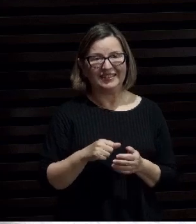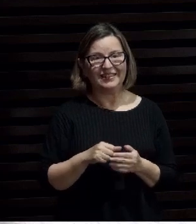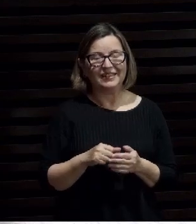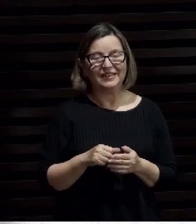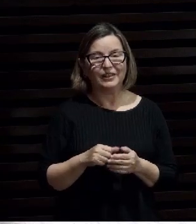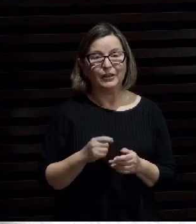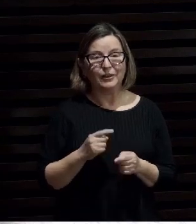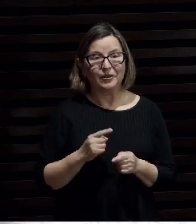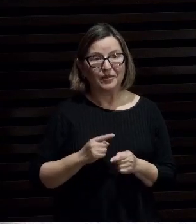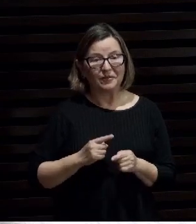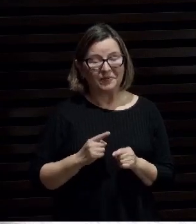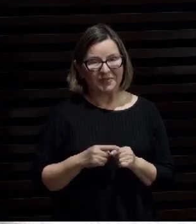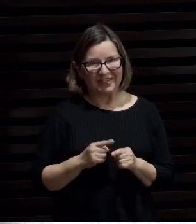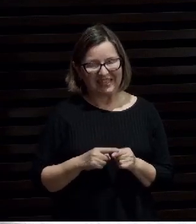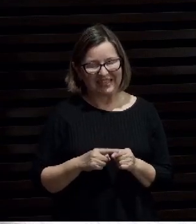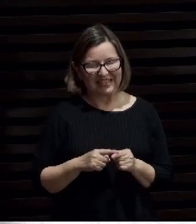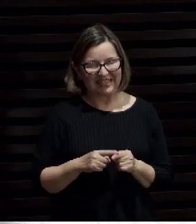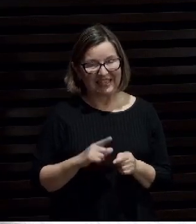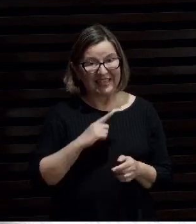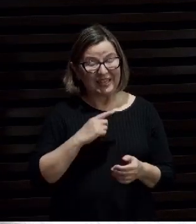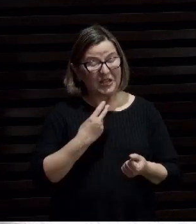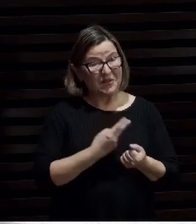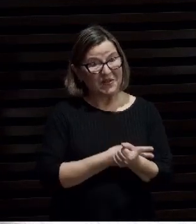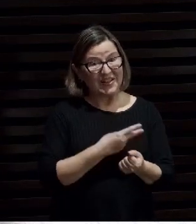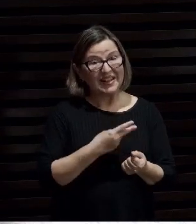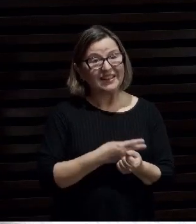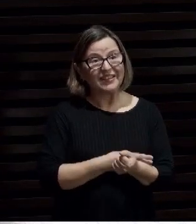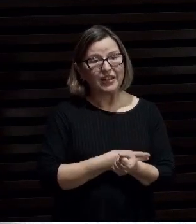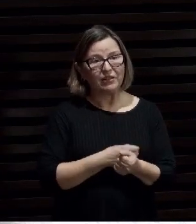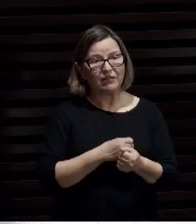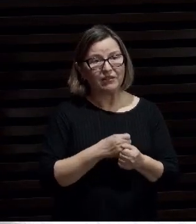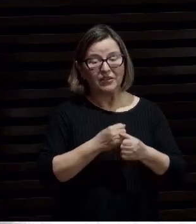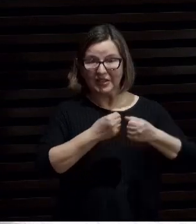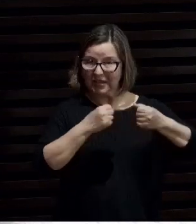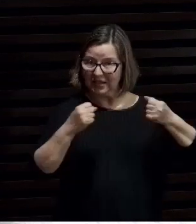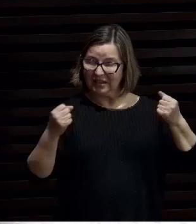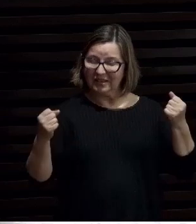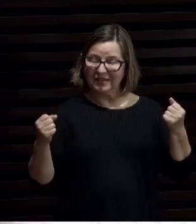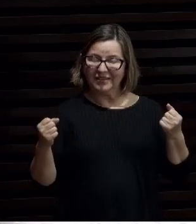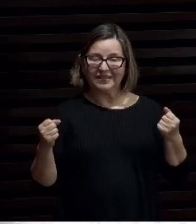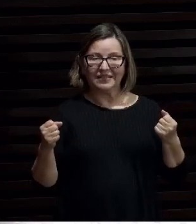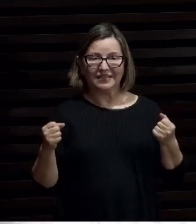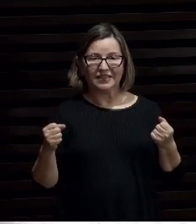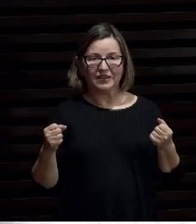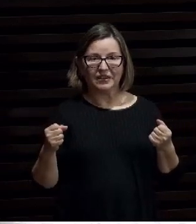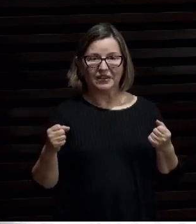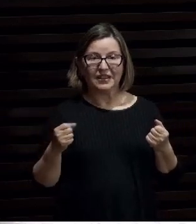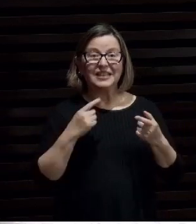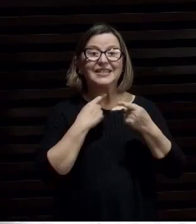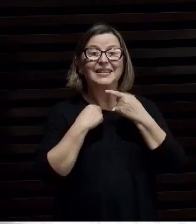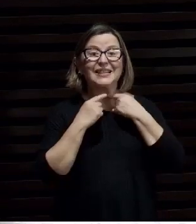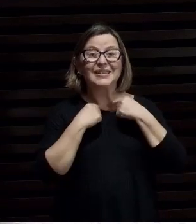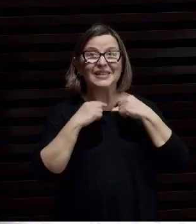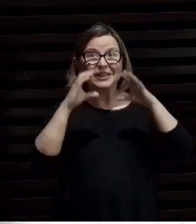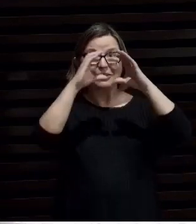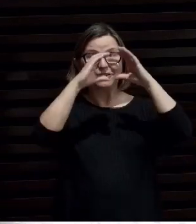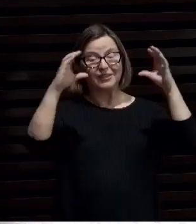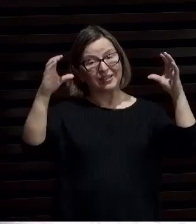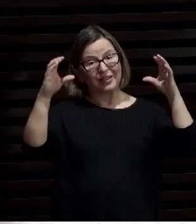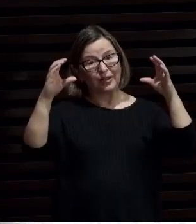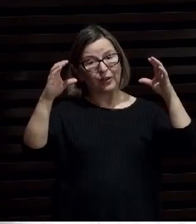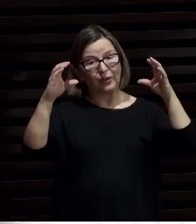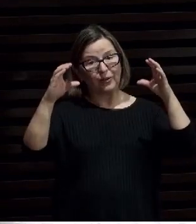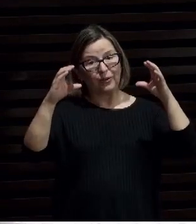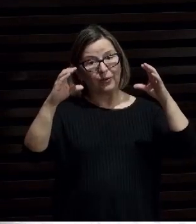Existe um equívoco muito grande, meus amados. Tem uma diferença muito grande entre desejar o céu e ter medo do